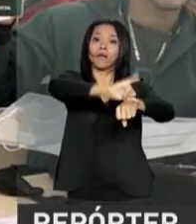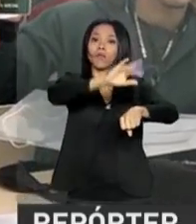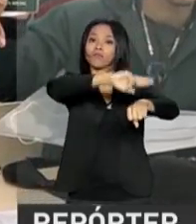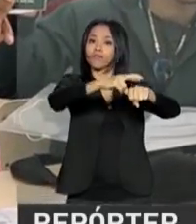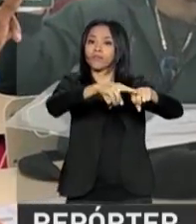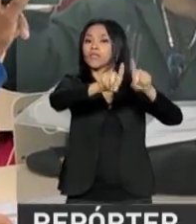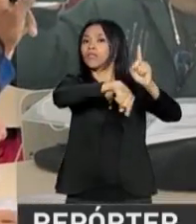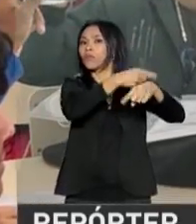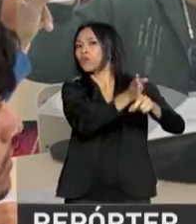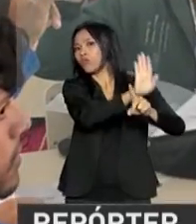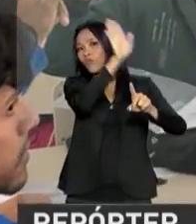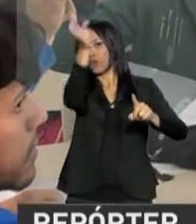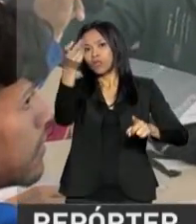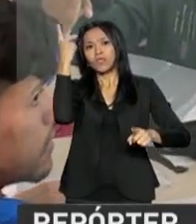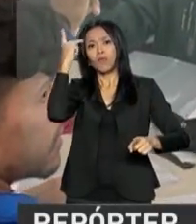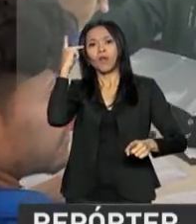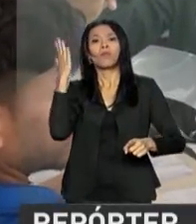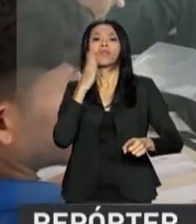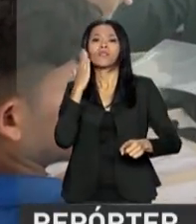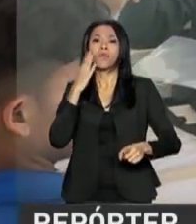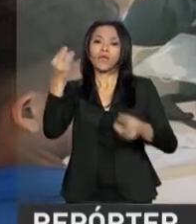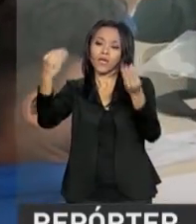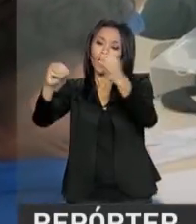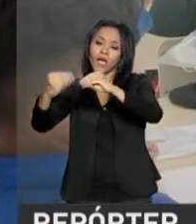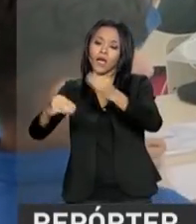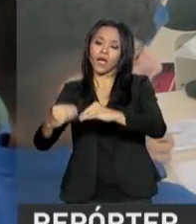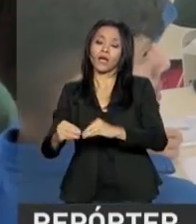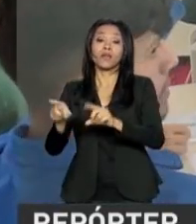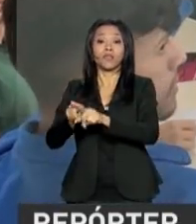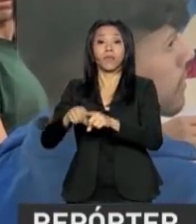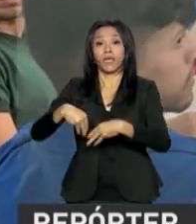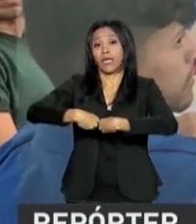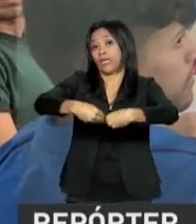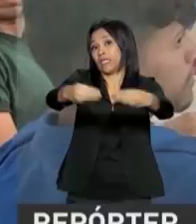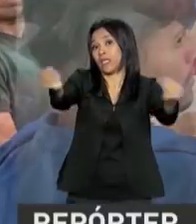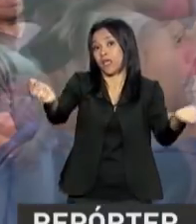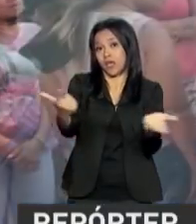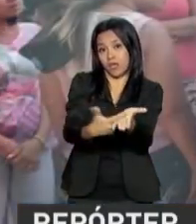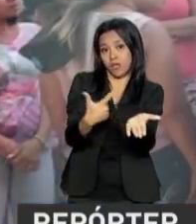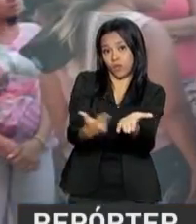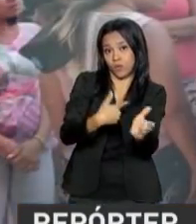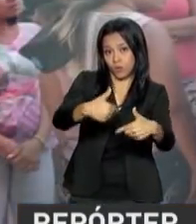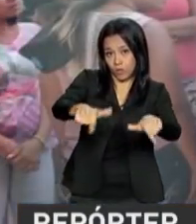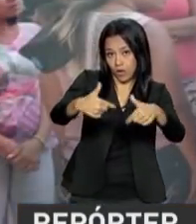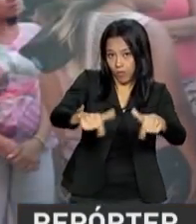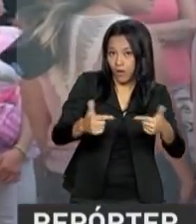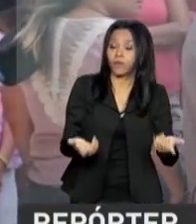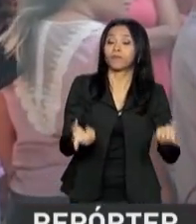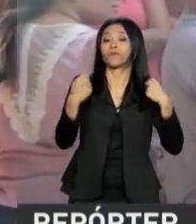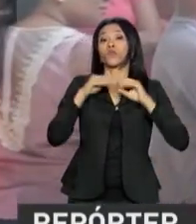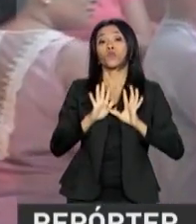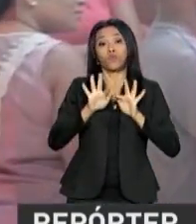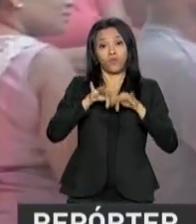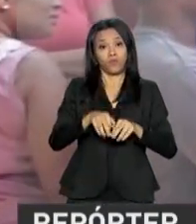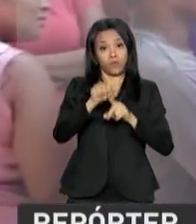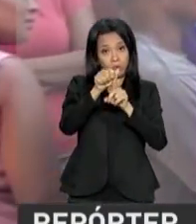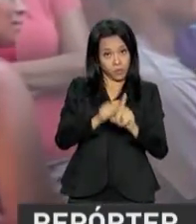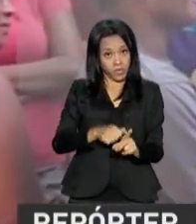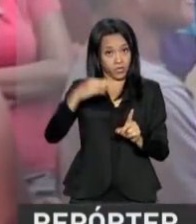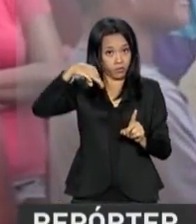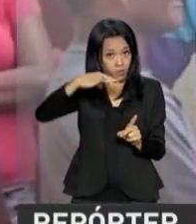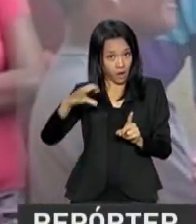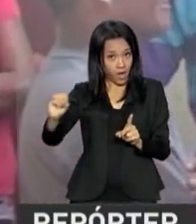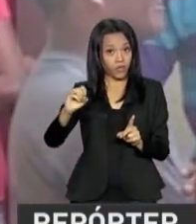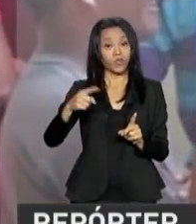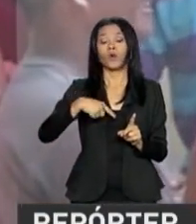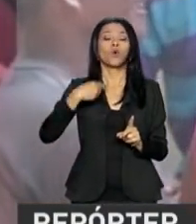são paulo para acompanhar o cadastramento ea entrega de carteiras de trabalho para os imigrantes no fim de março o governo federal iniciou o processo